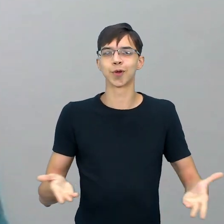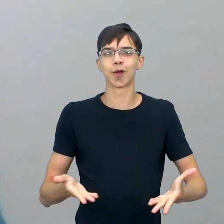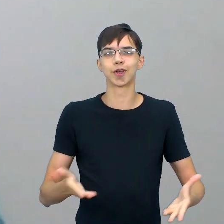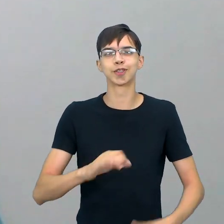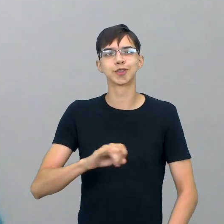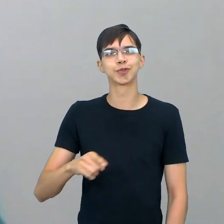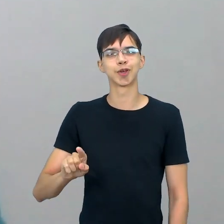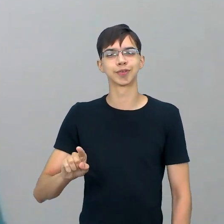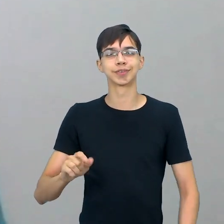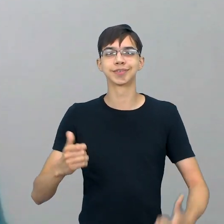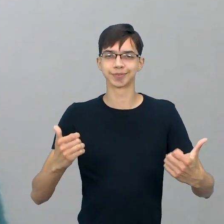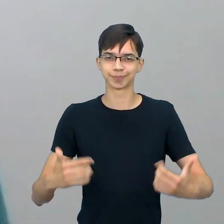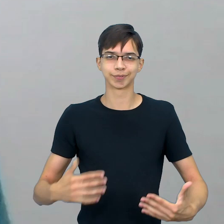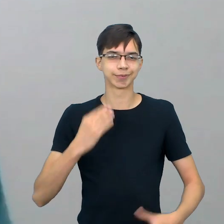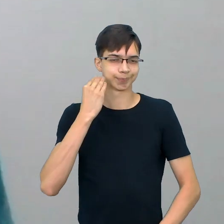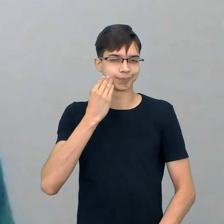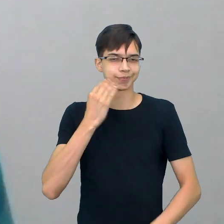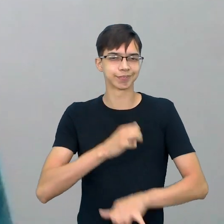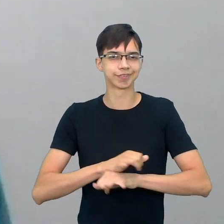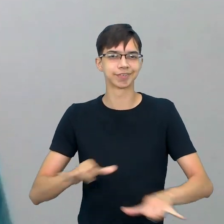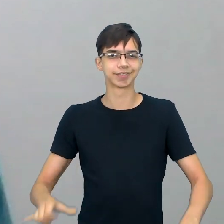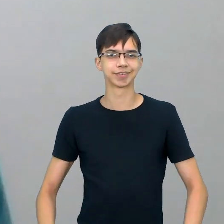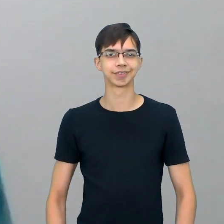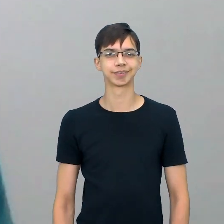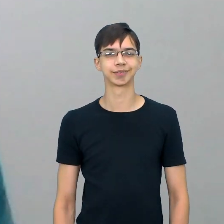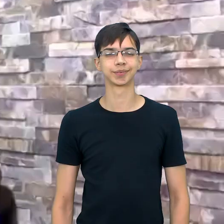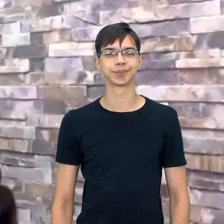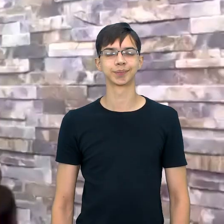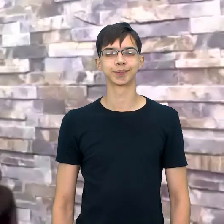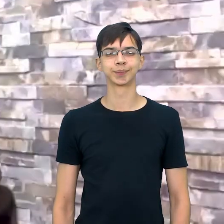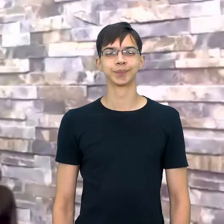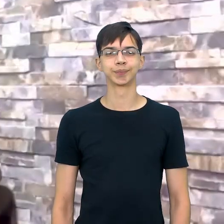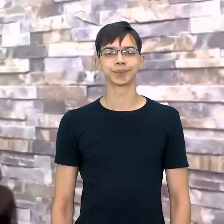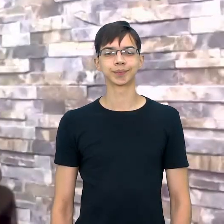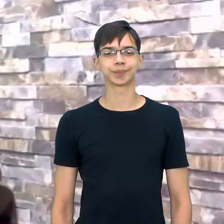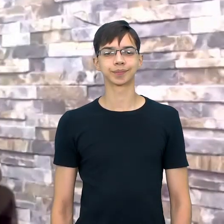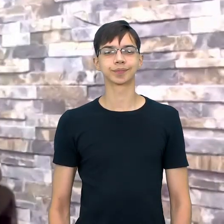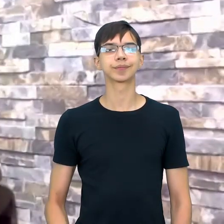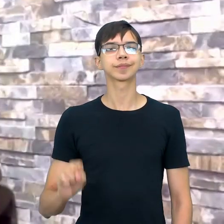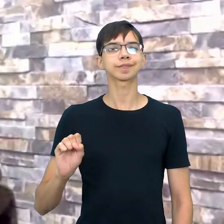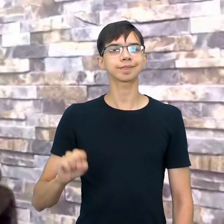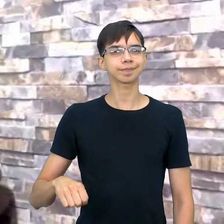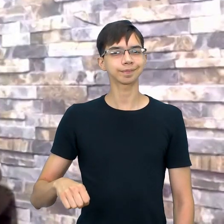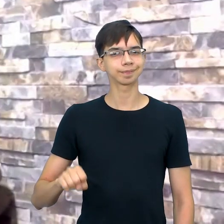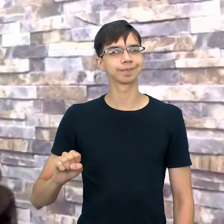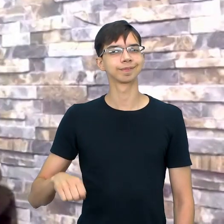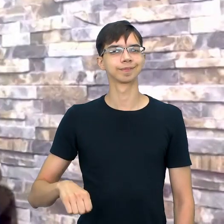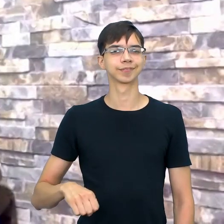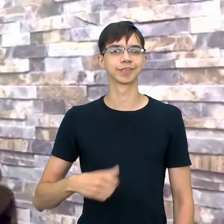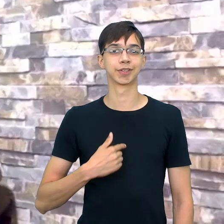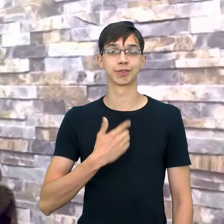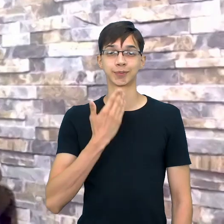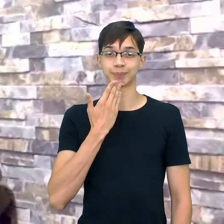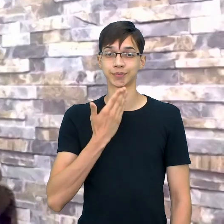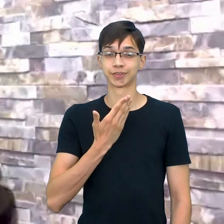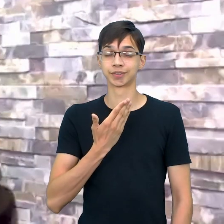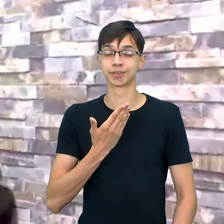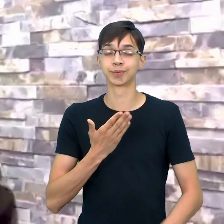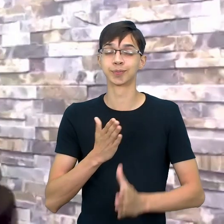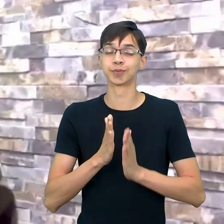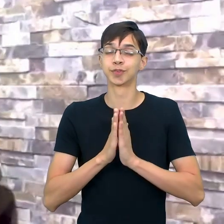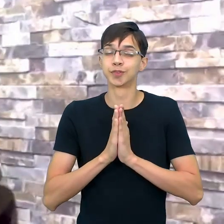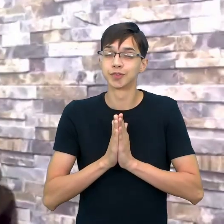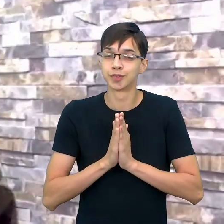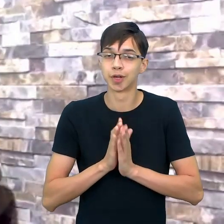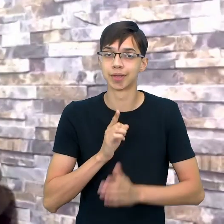acho que ele também tem uma experiência para contar para nós. Tenho sim ideia. Eu já vou pedir um favor para você. Pede para o